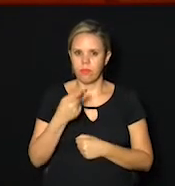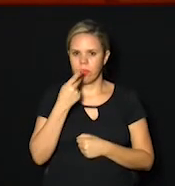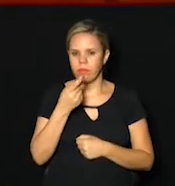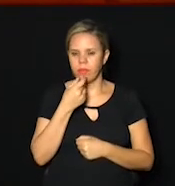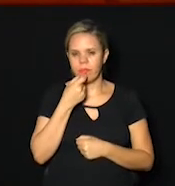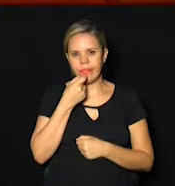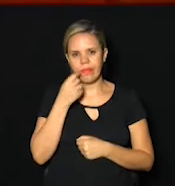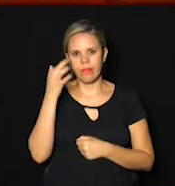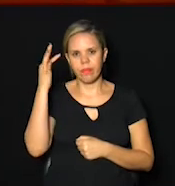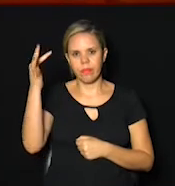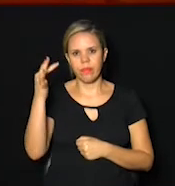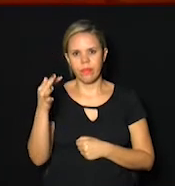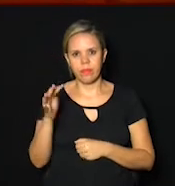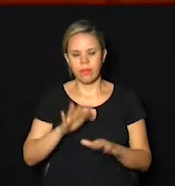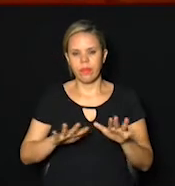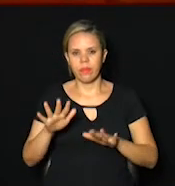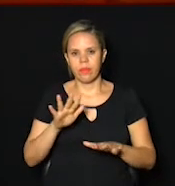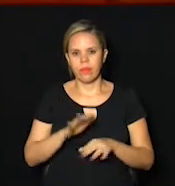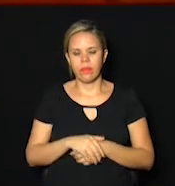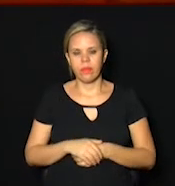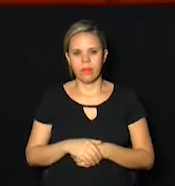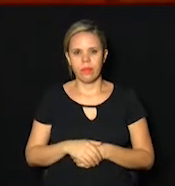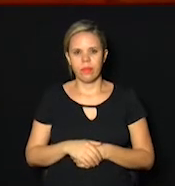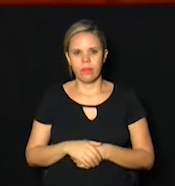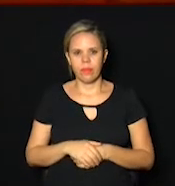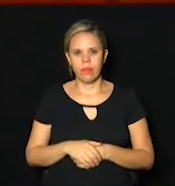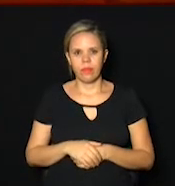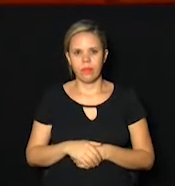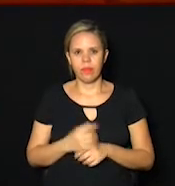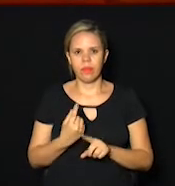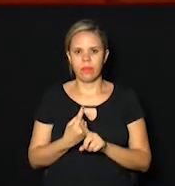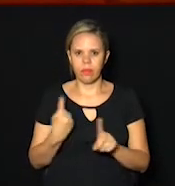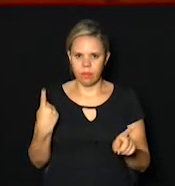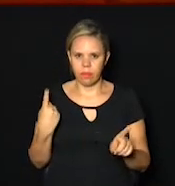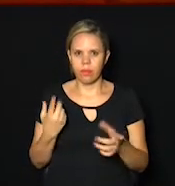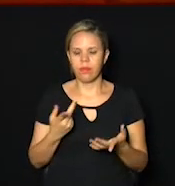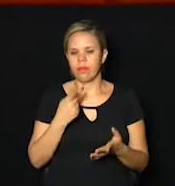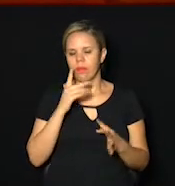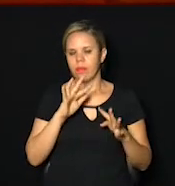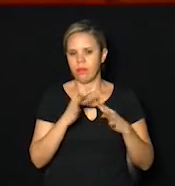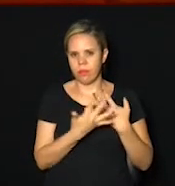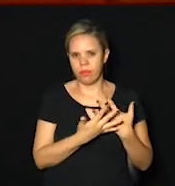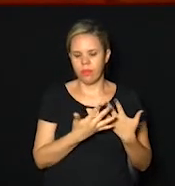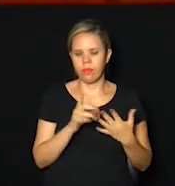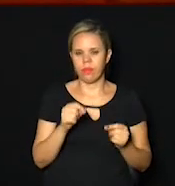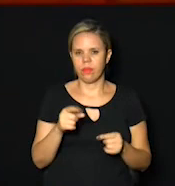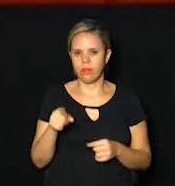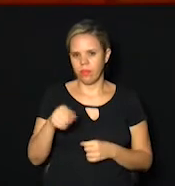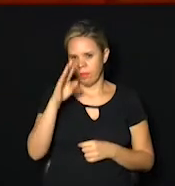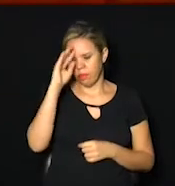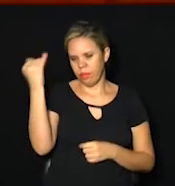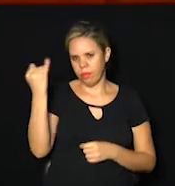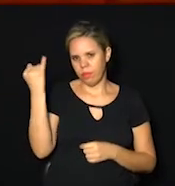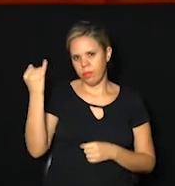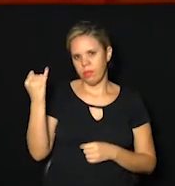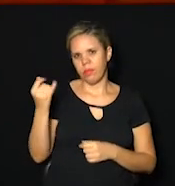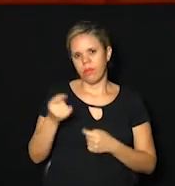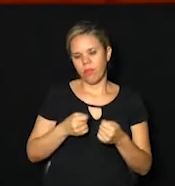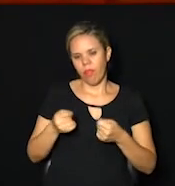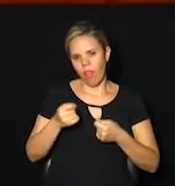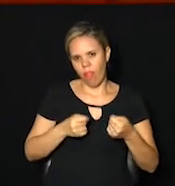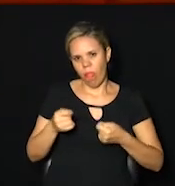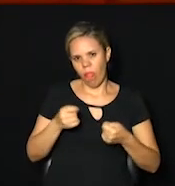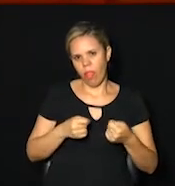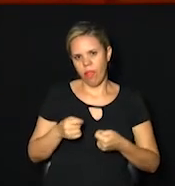sobre futuro, sobre cuidado, sobre distanciamento, sobre aquilo que é fundamental, que é a atividade econômica,